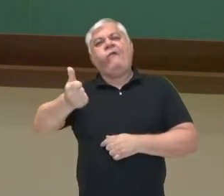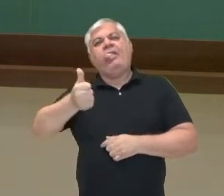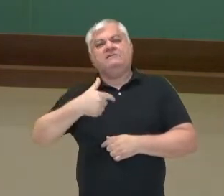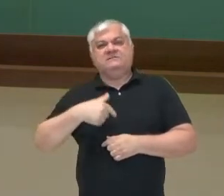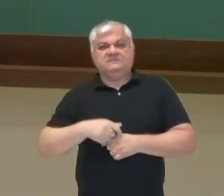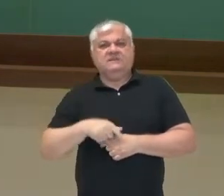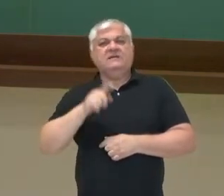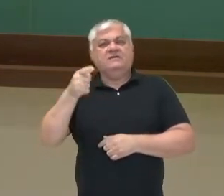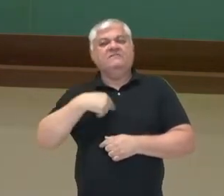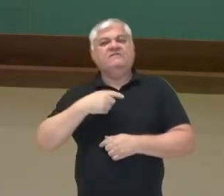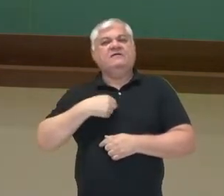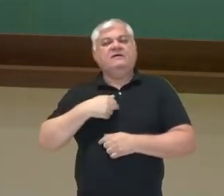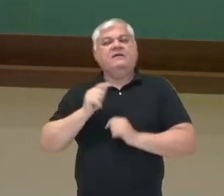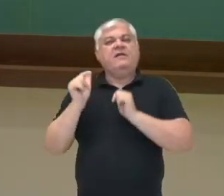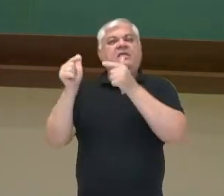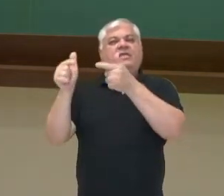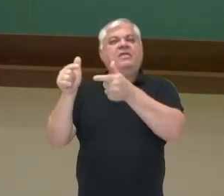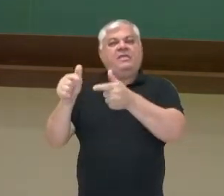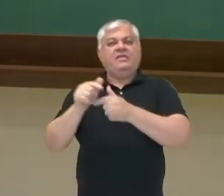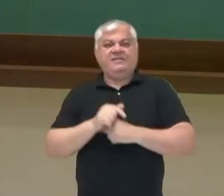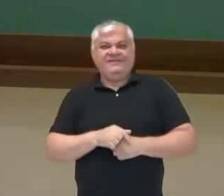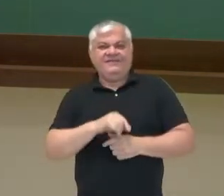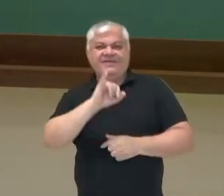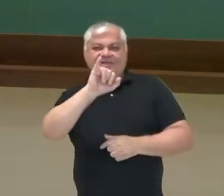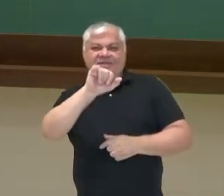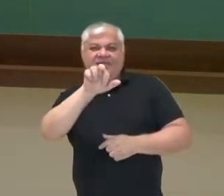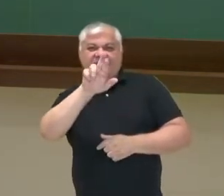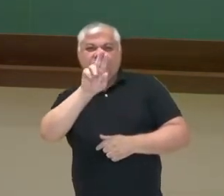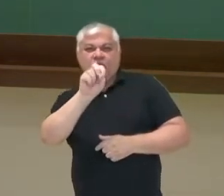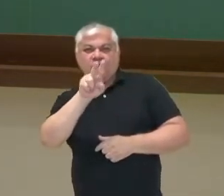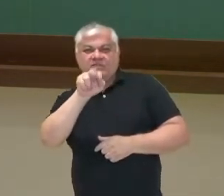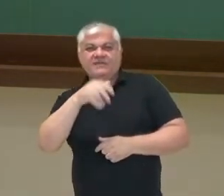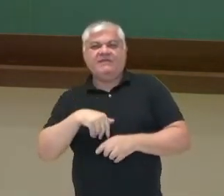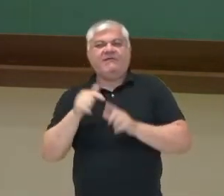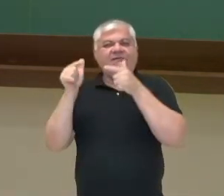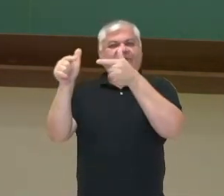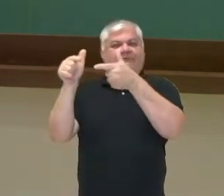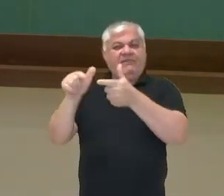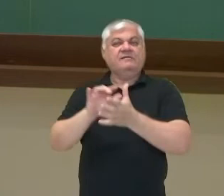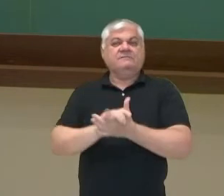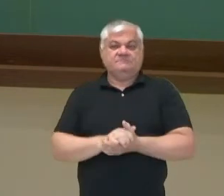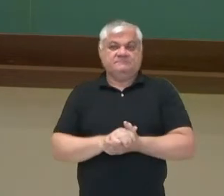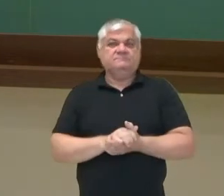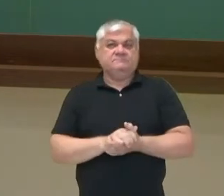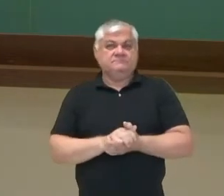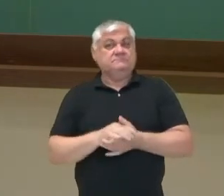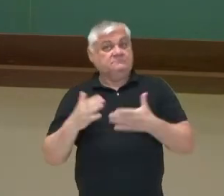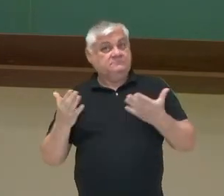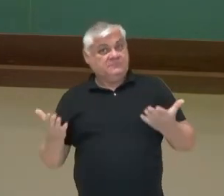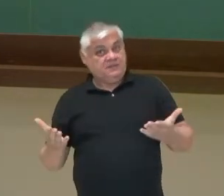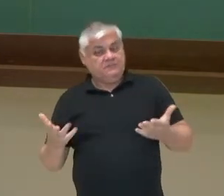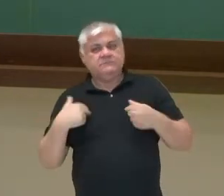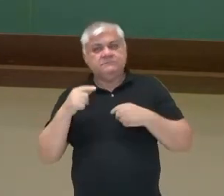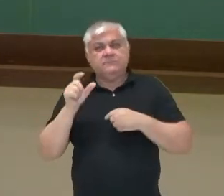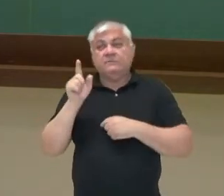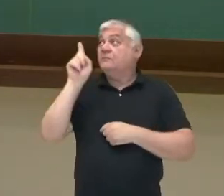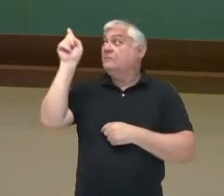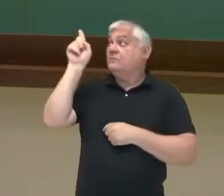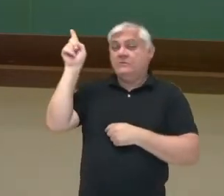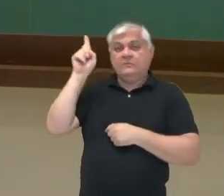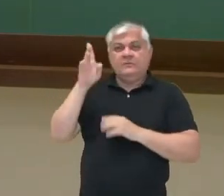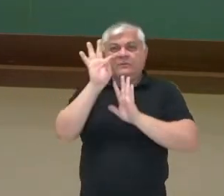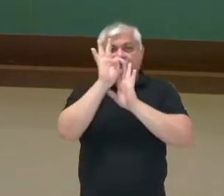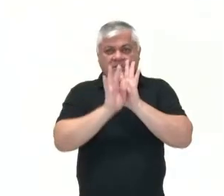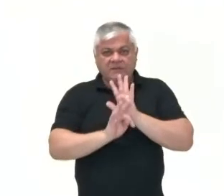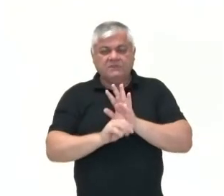caso, eu estaria usando ali de uma ironia, né? Certo? A mesma coisa aqui, né? Então, nós percebemos aqui que